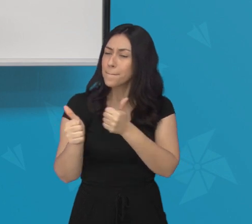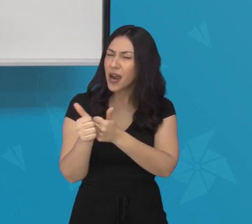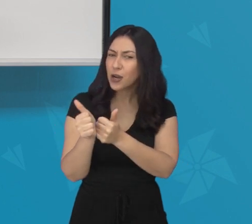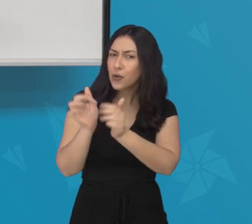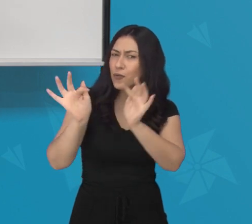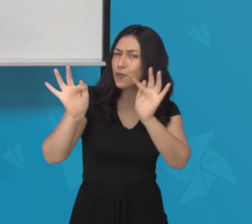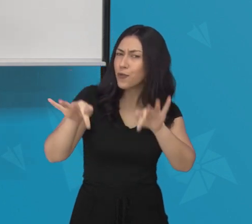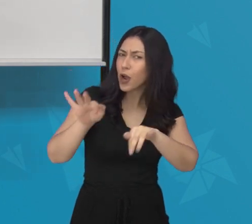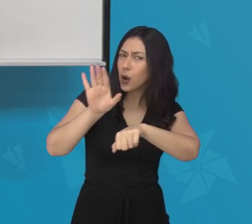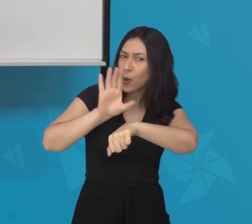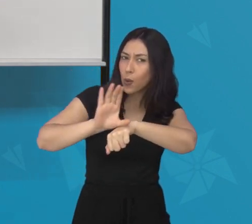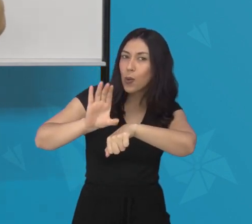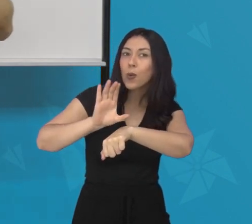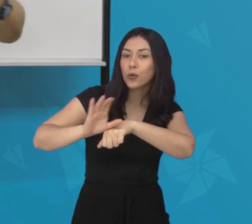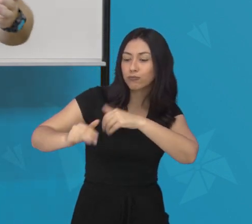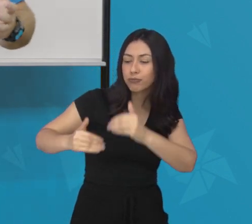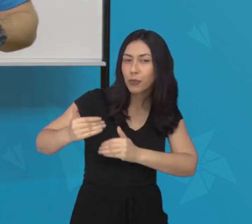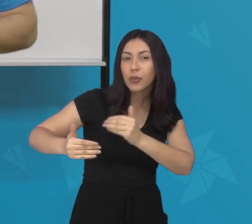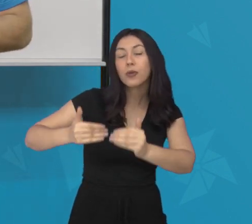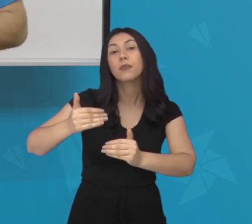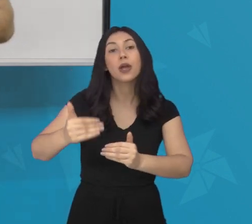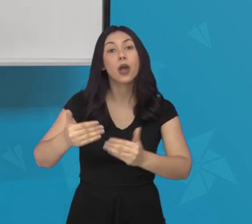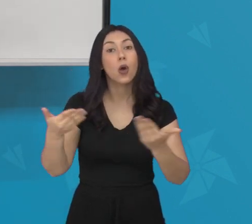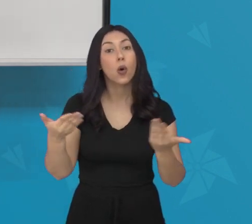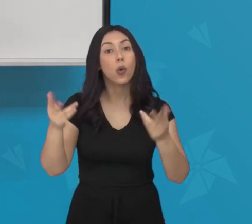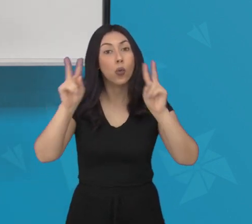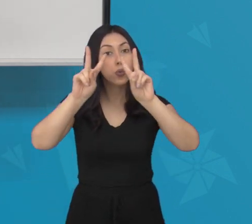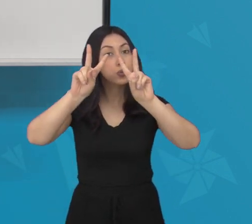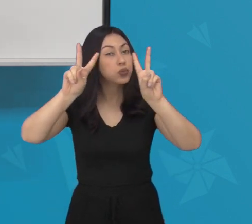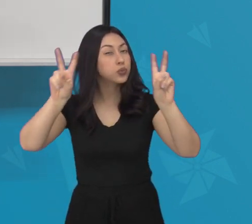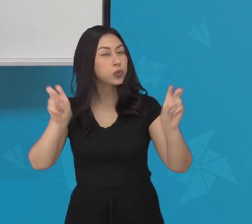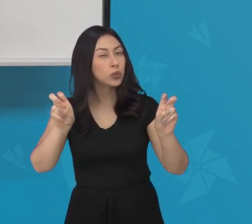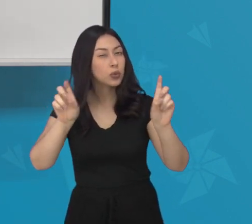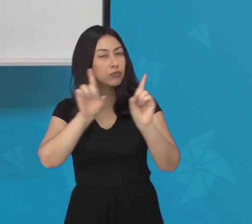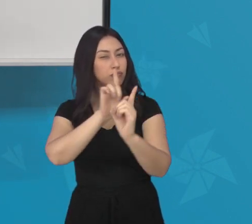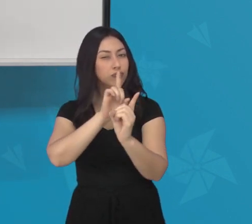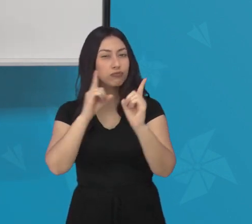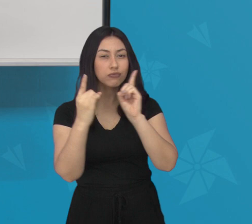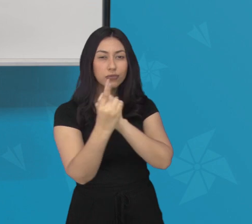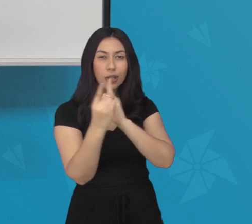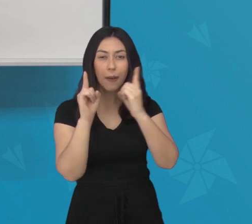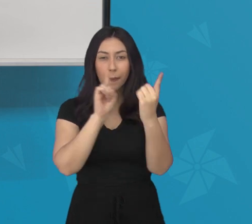sobre introdução à dinâmica. A gente já vinha conversando